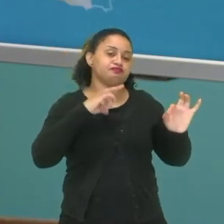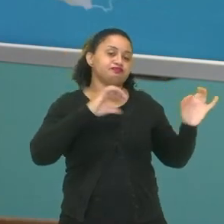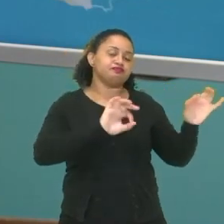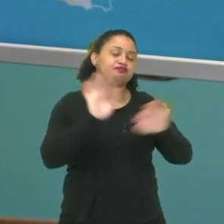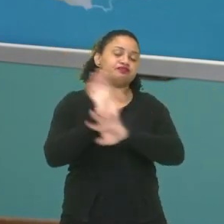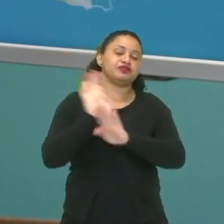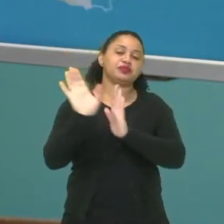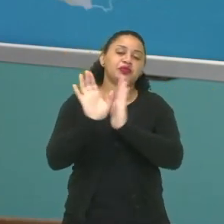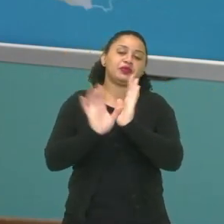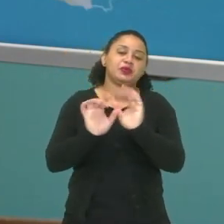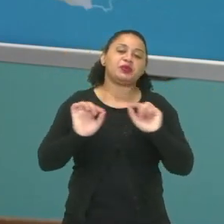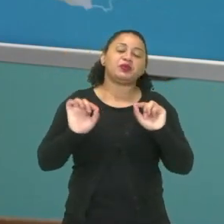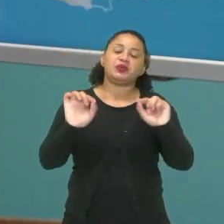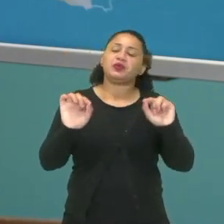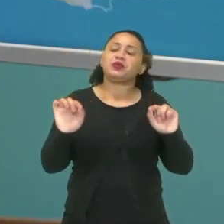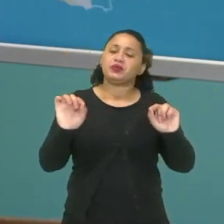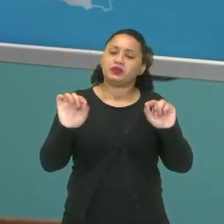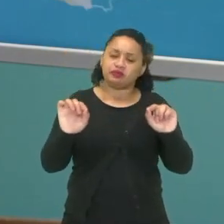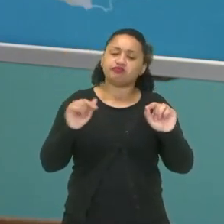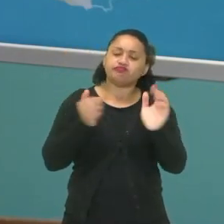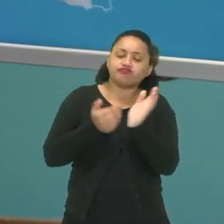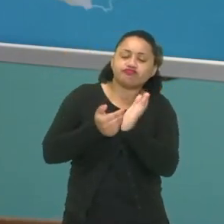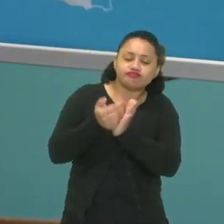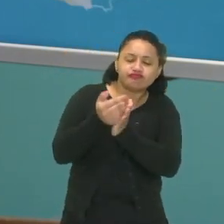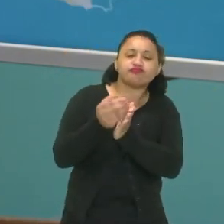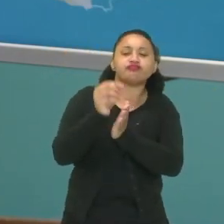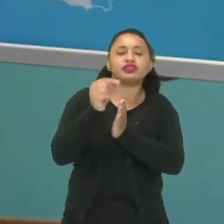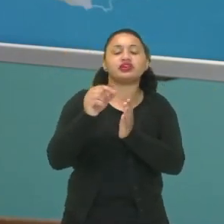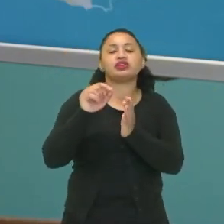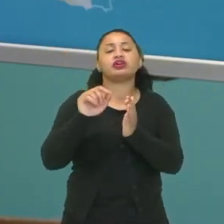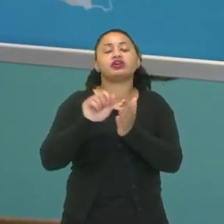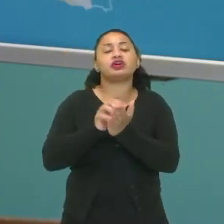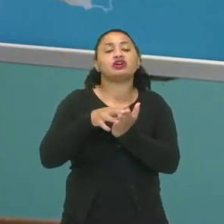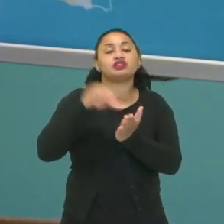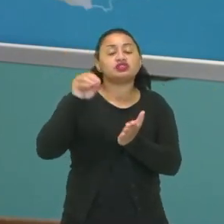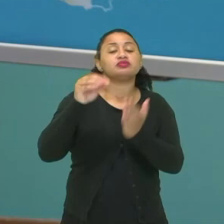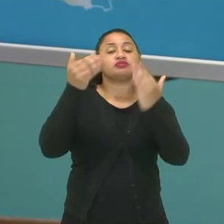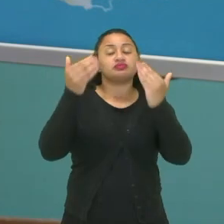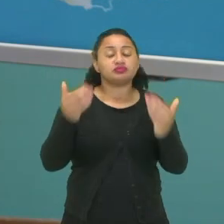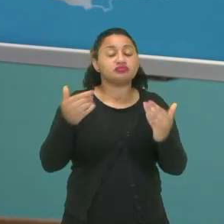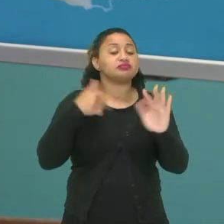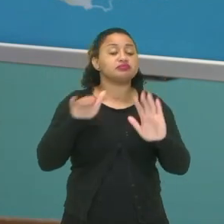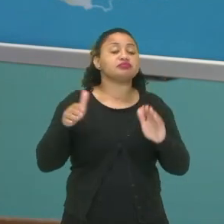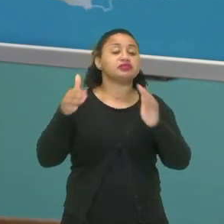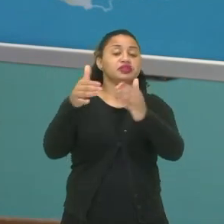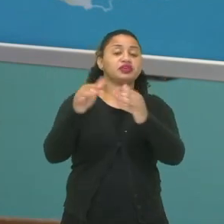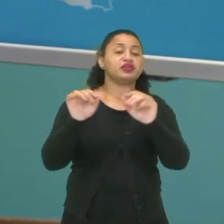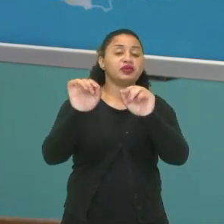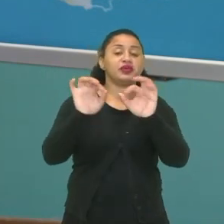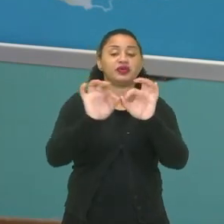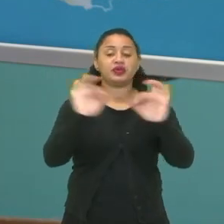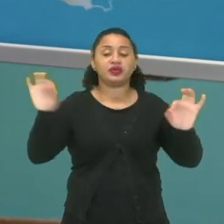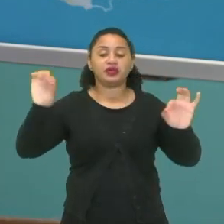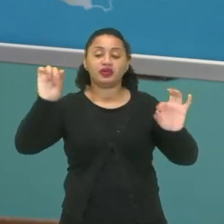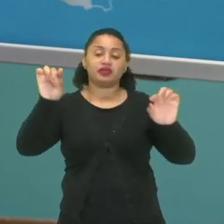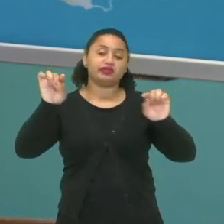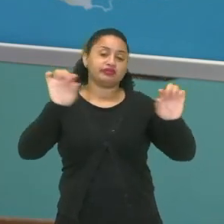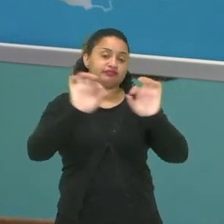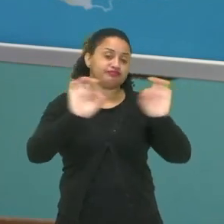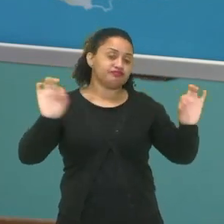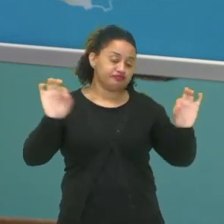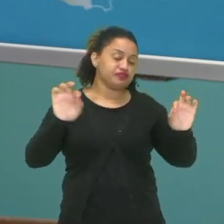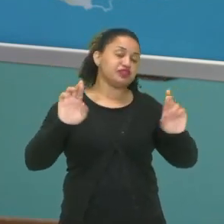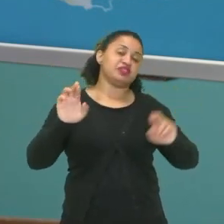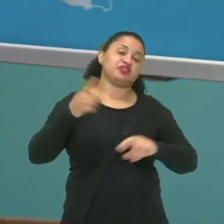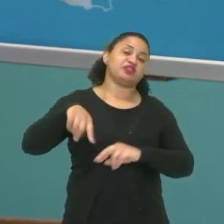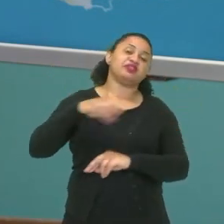vídeo nós falamos exatamente uma introdução sobre a geometria analítica, mais especificamente sobre a distância de dois pontos.